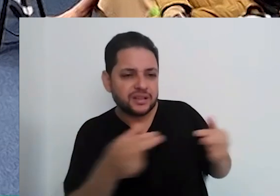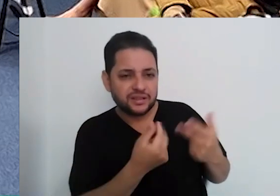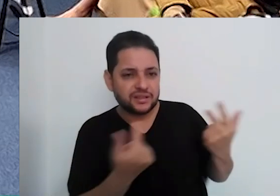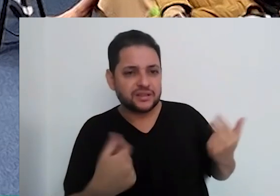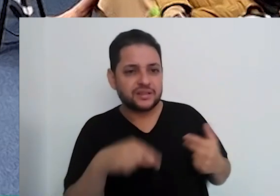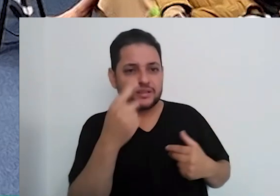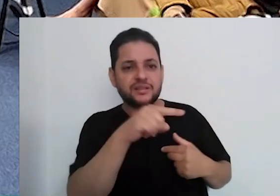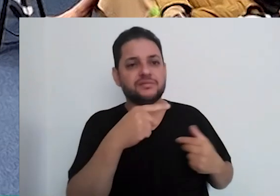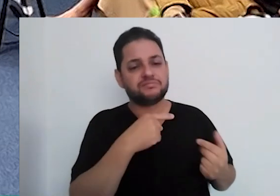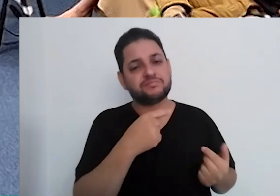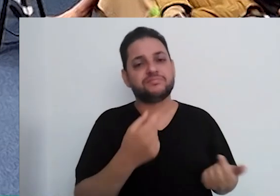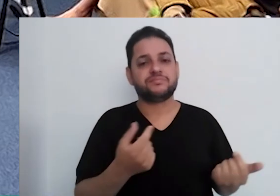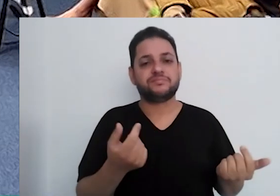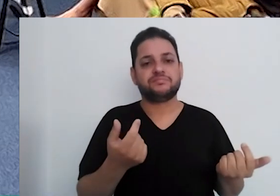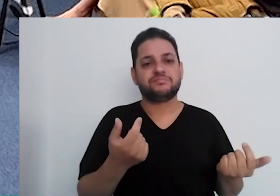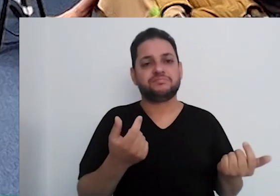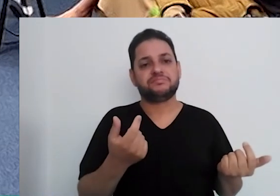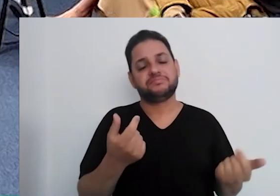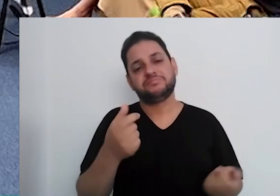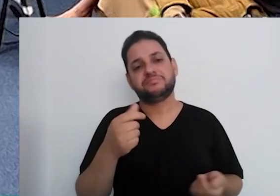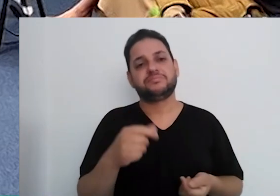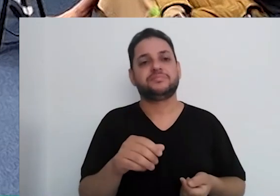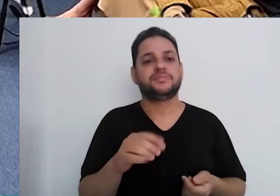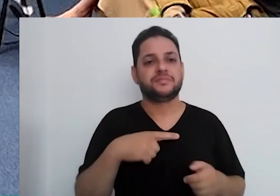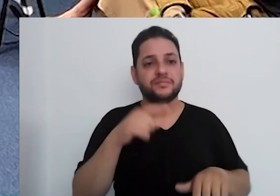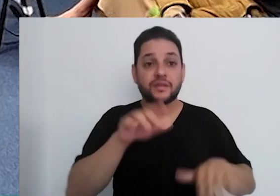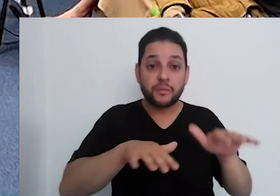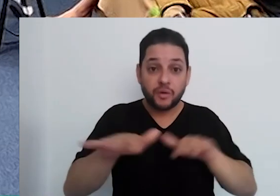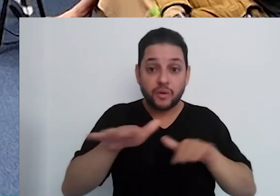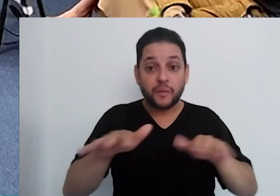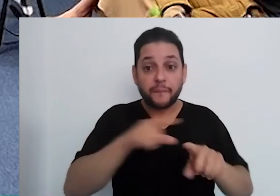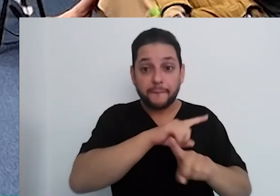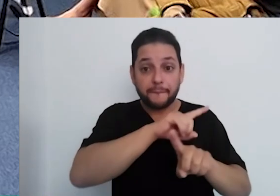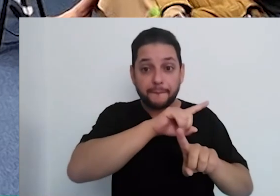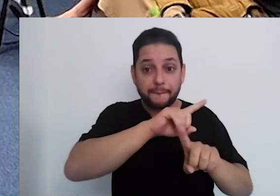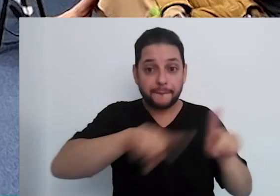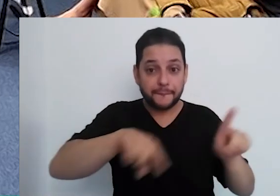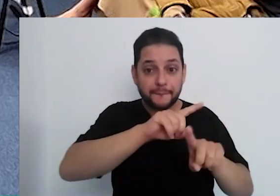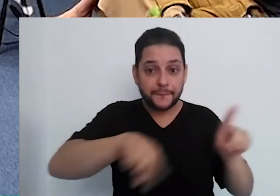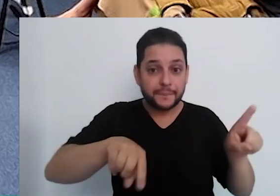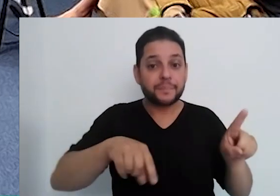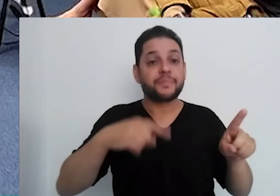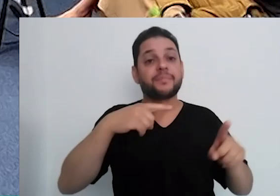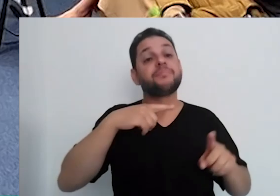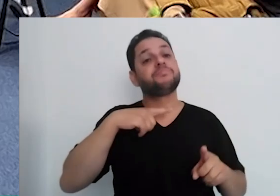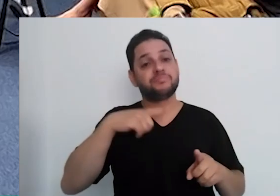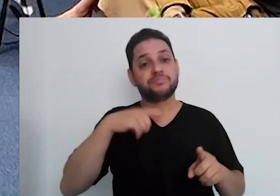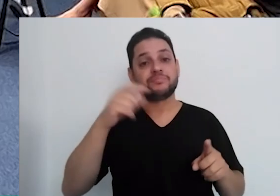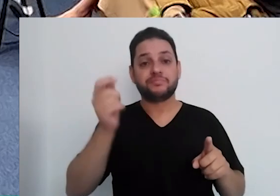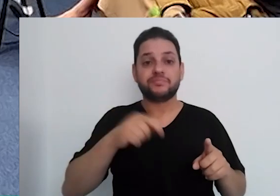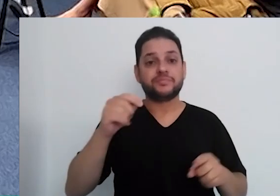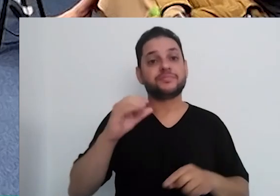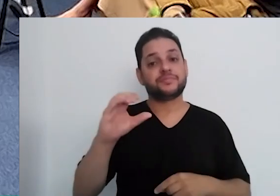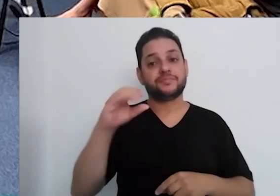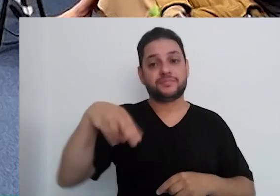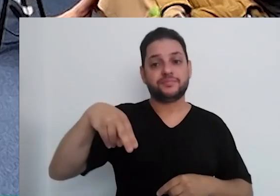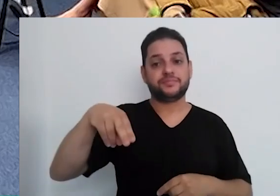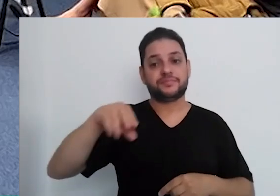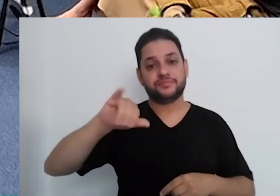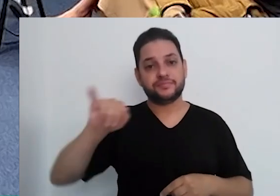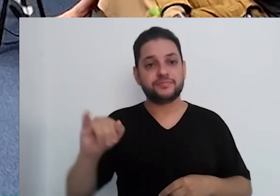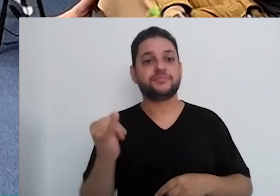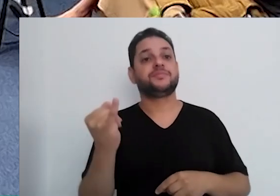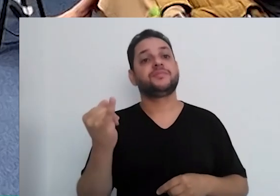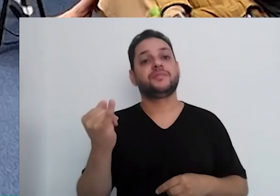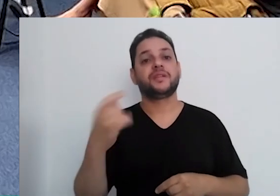feliz e assim existe até um movimento para proibir né assim tem já no no no CNJ assim esses dias eu vi